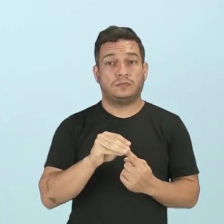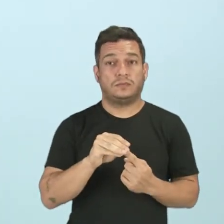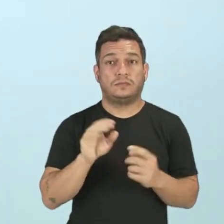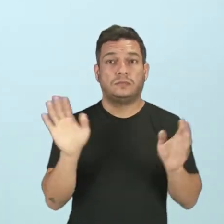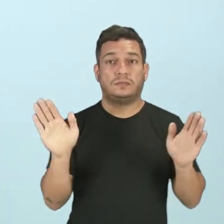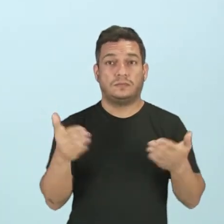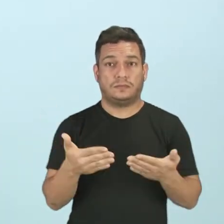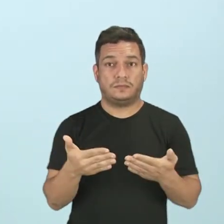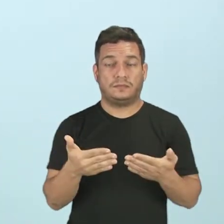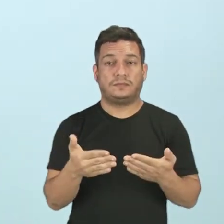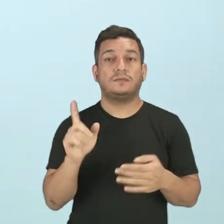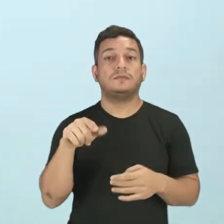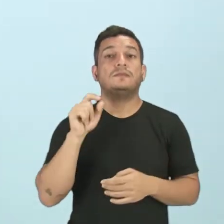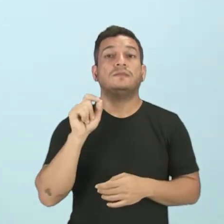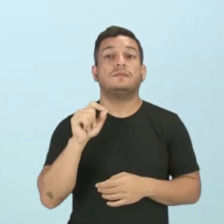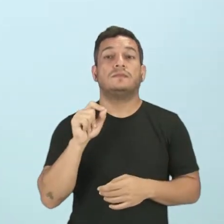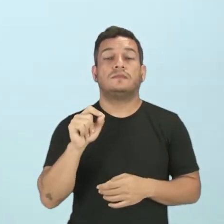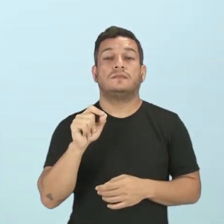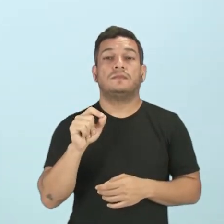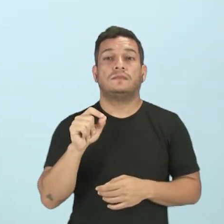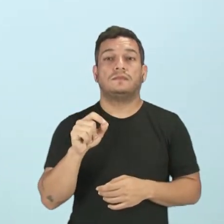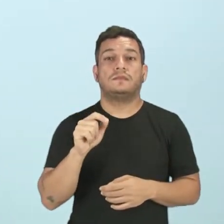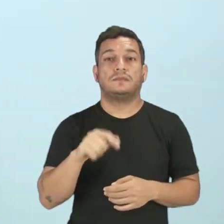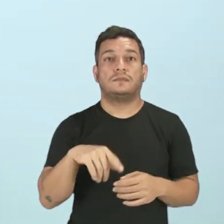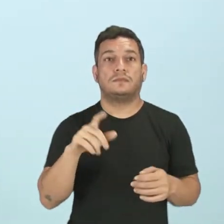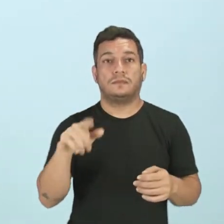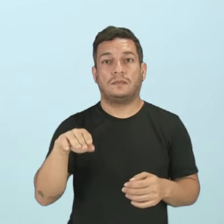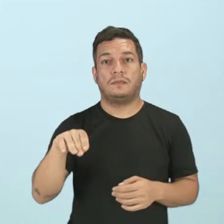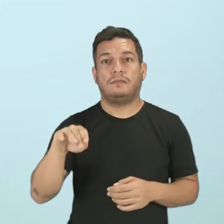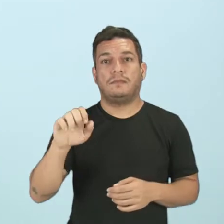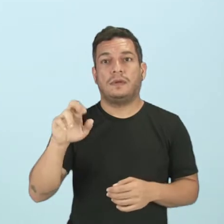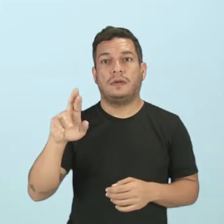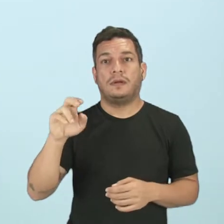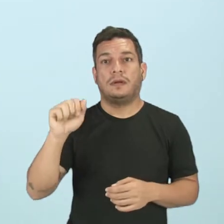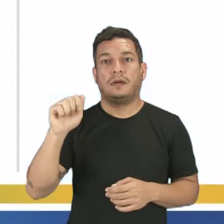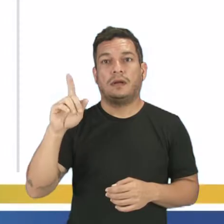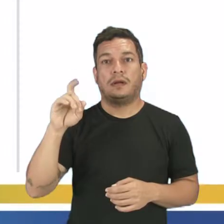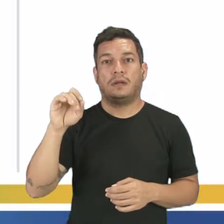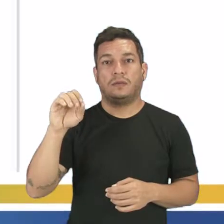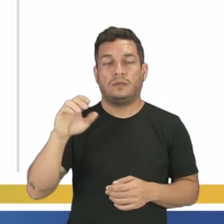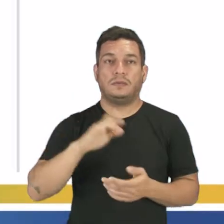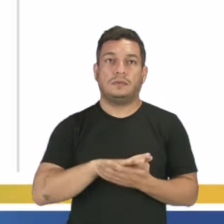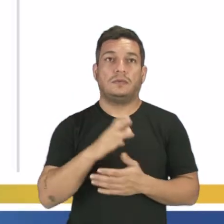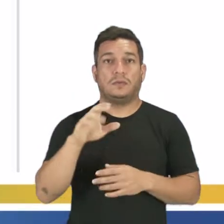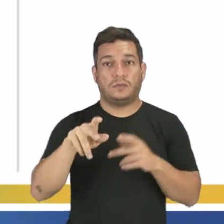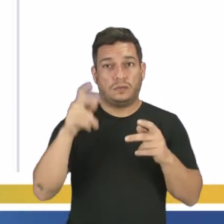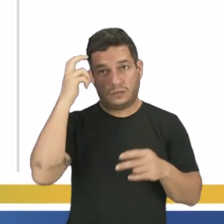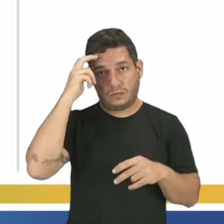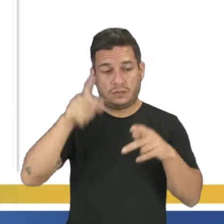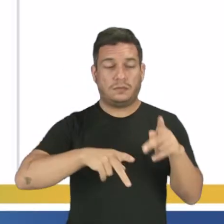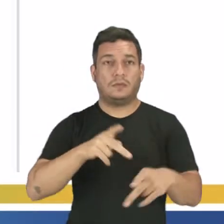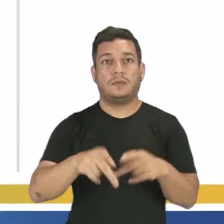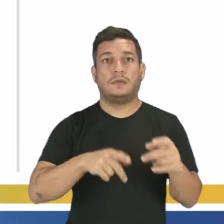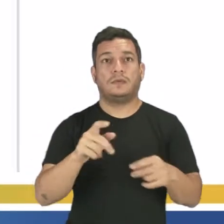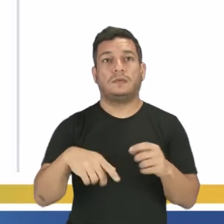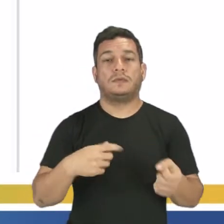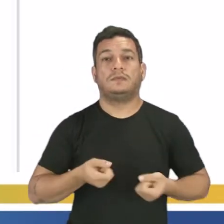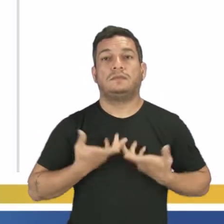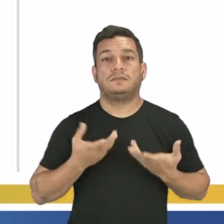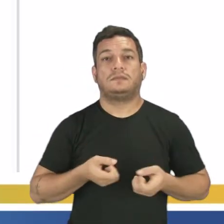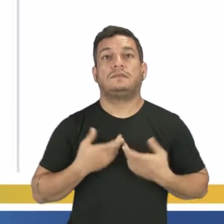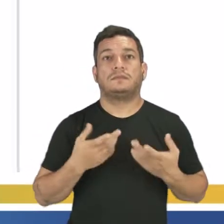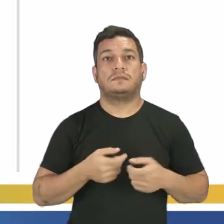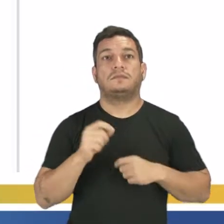muito específica, que é a questão do mercado. Então, a cultura popular são as